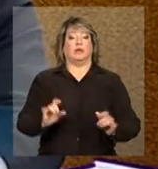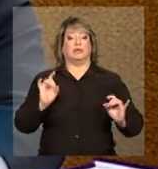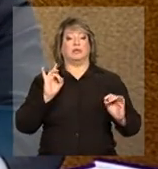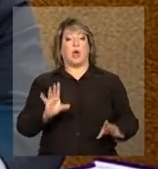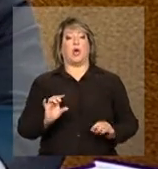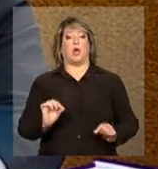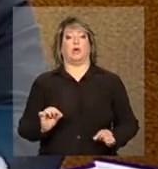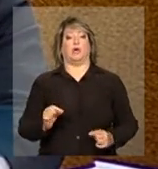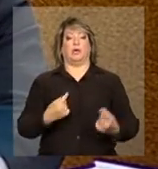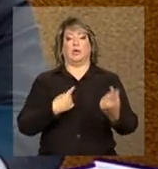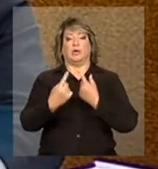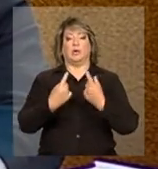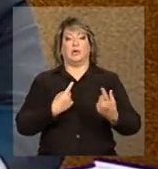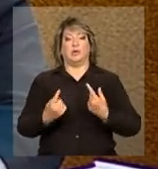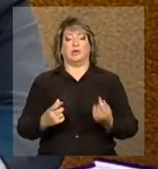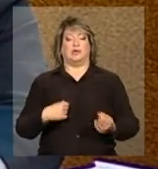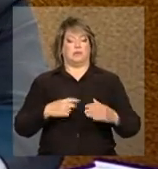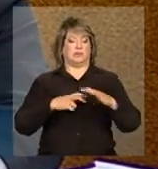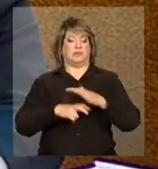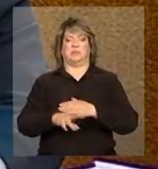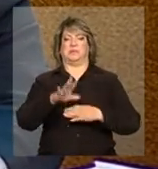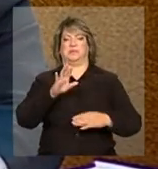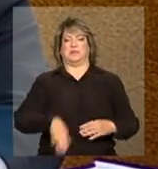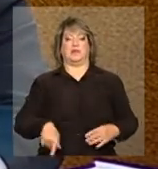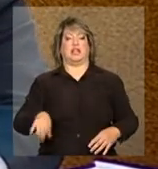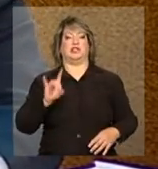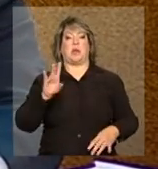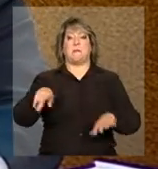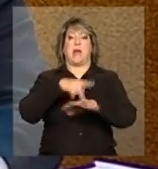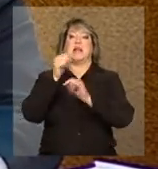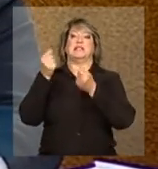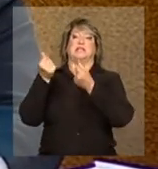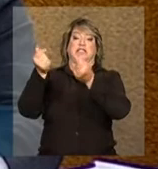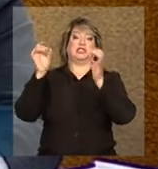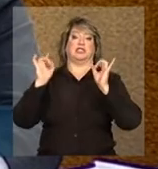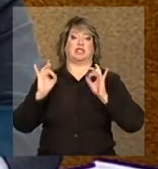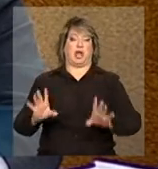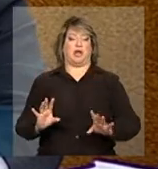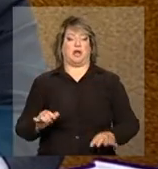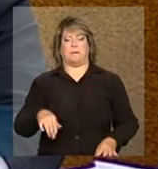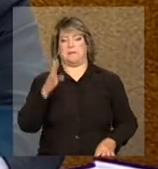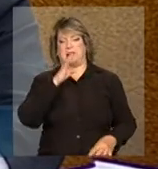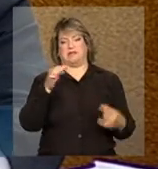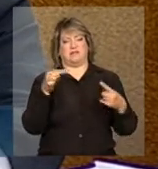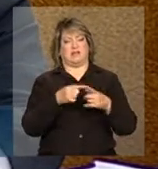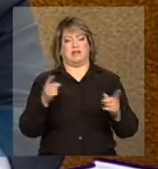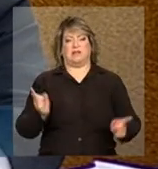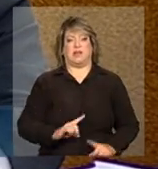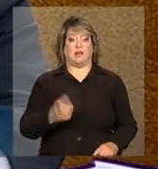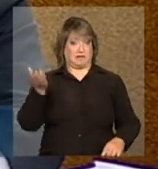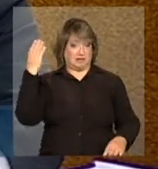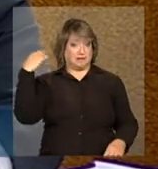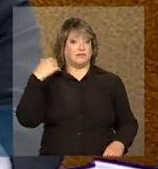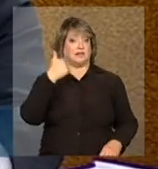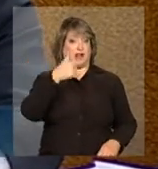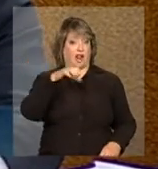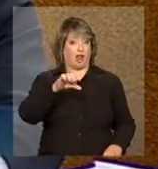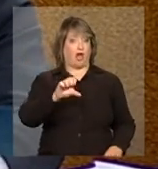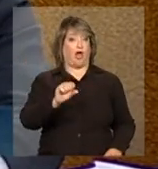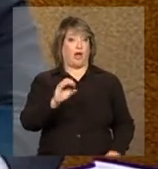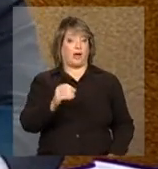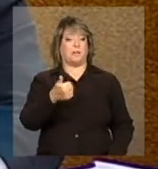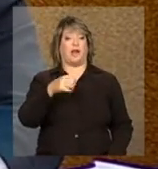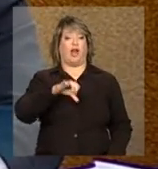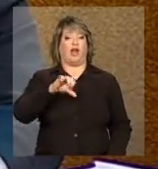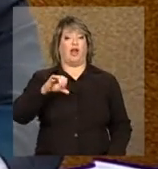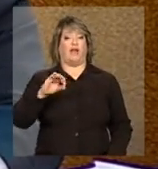em corredores, em algum transporte, em alguma forma que melhorasse o transporte por ônibus, mas que não deveria investir em metrô, porque o metrô era